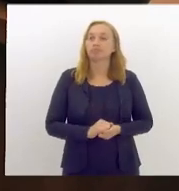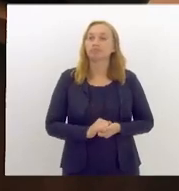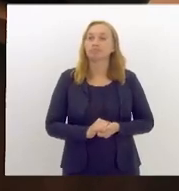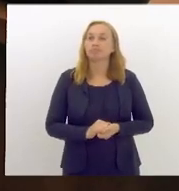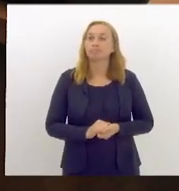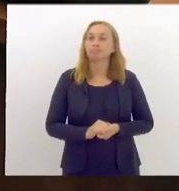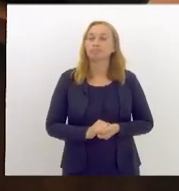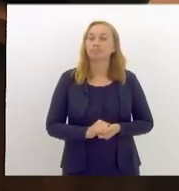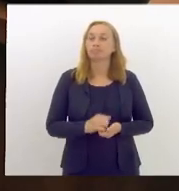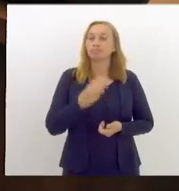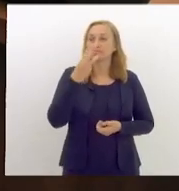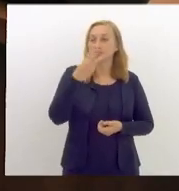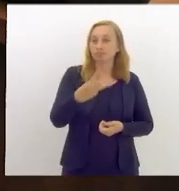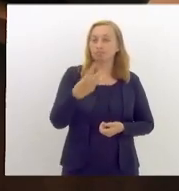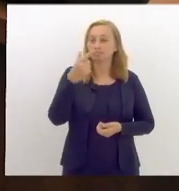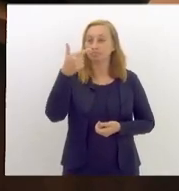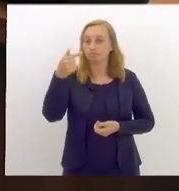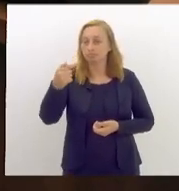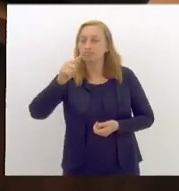de